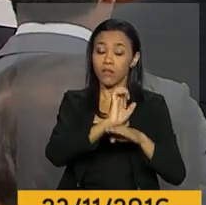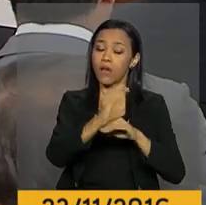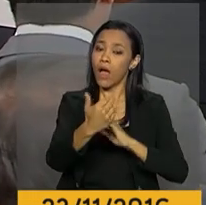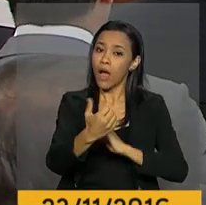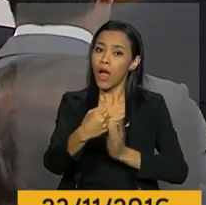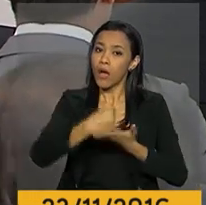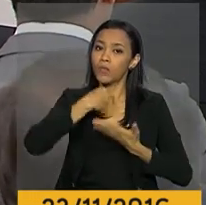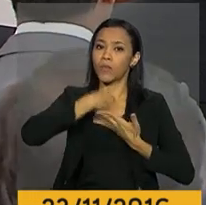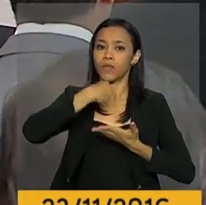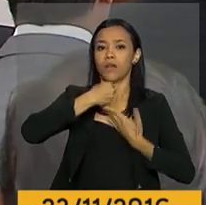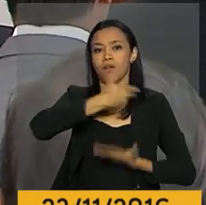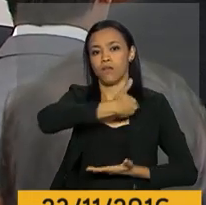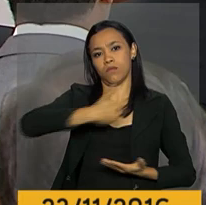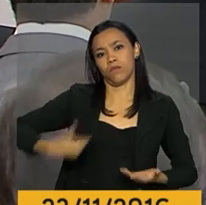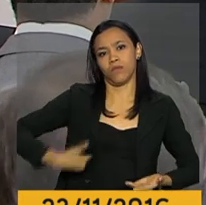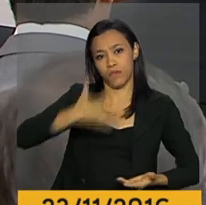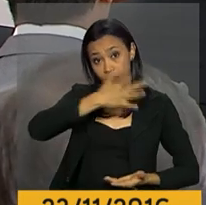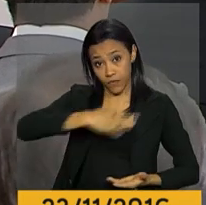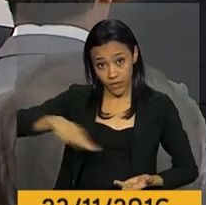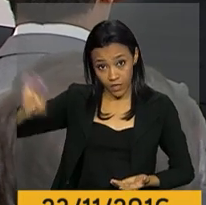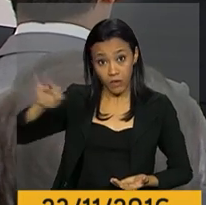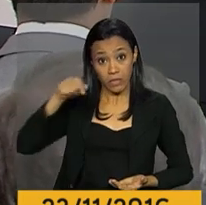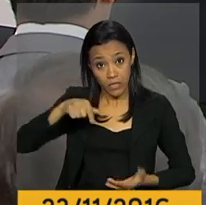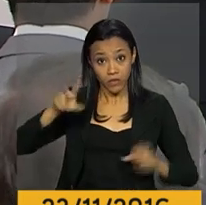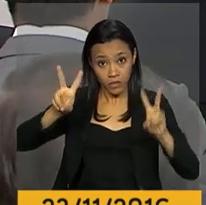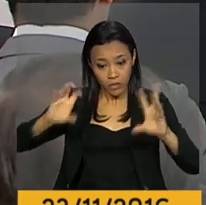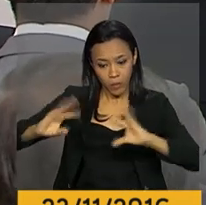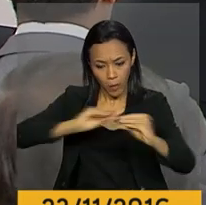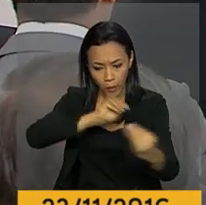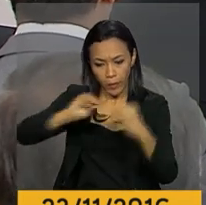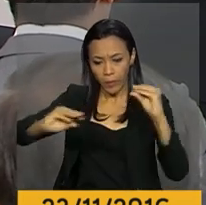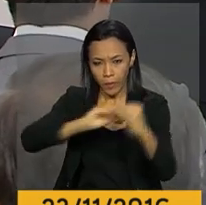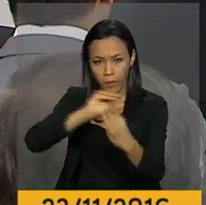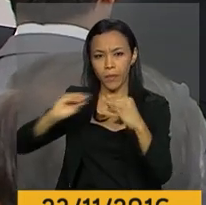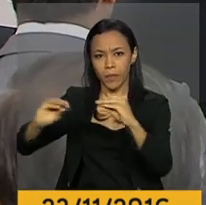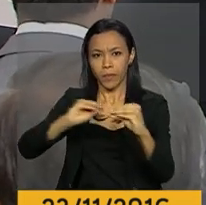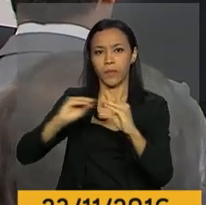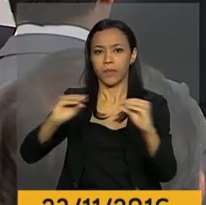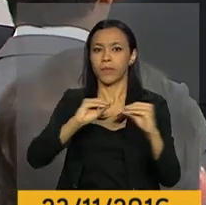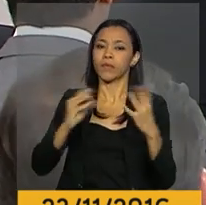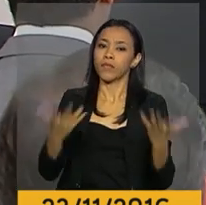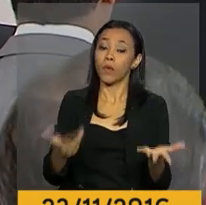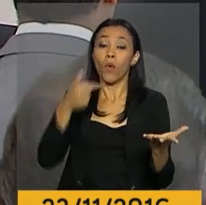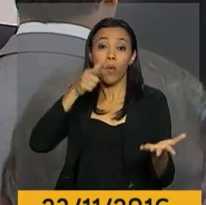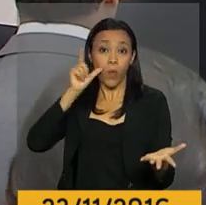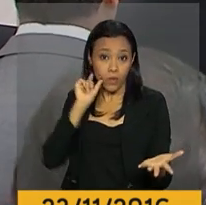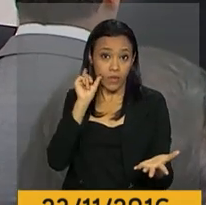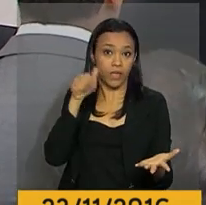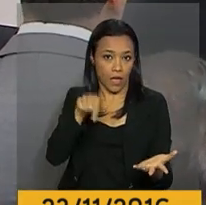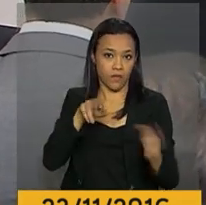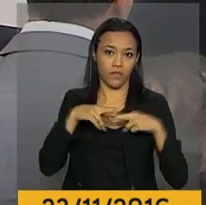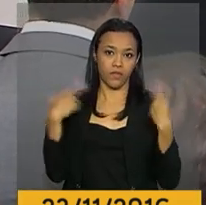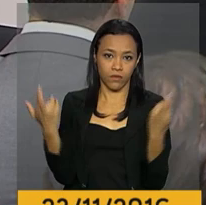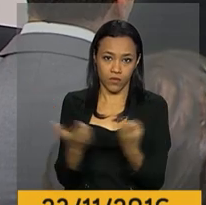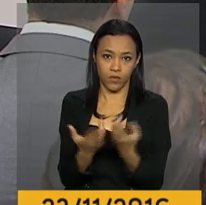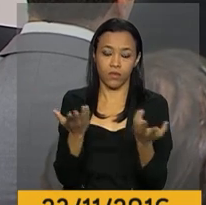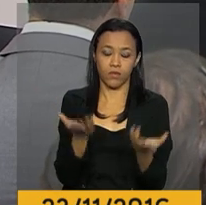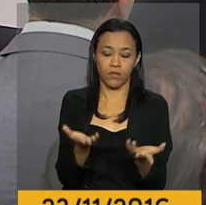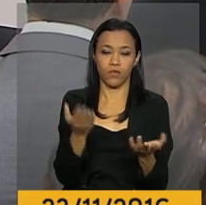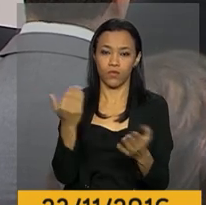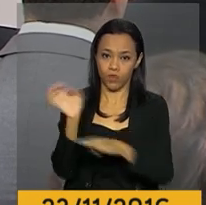do governo federal que o governo está no caminho certo ora bem no dia de ontem portanto roberto nós conseguimos